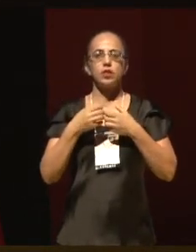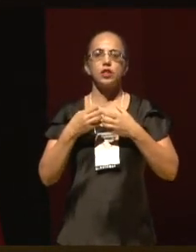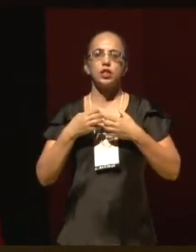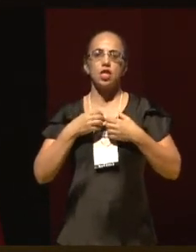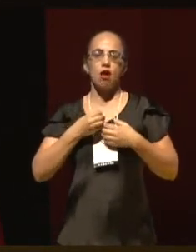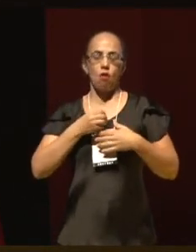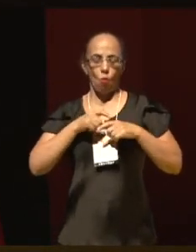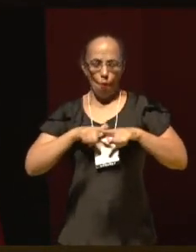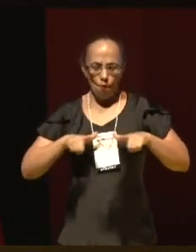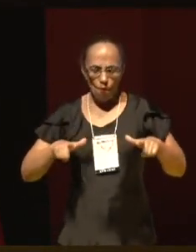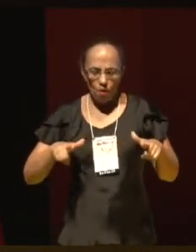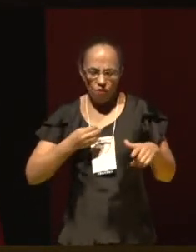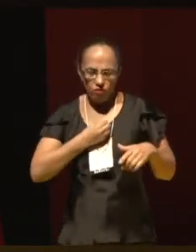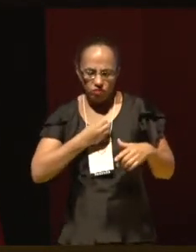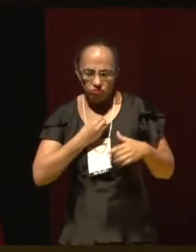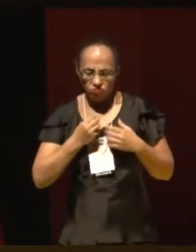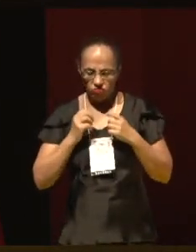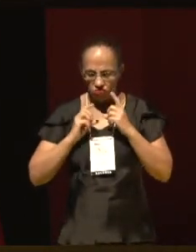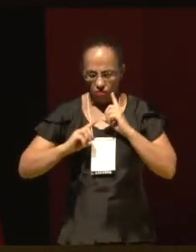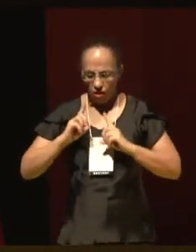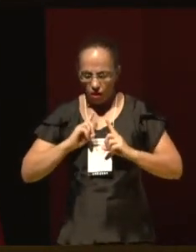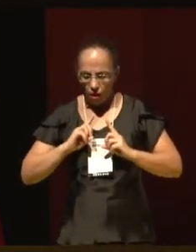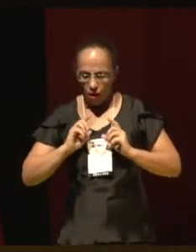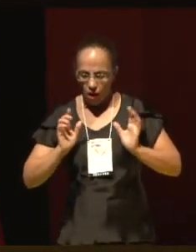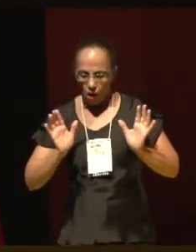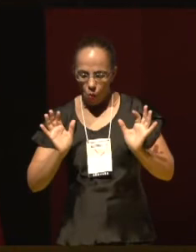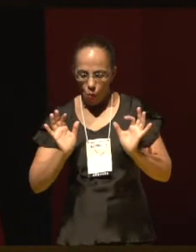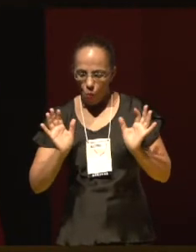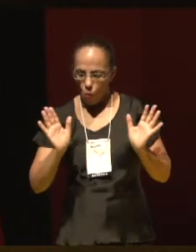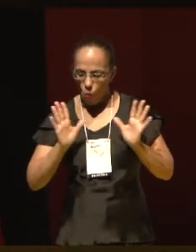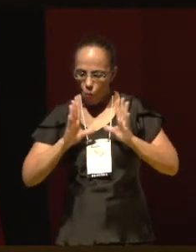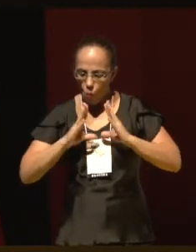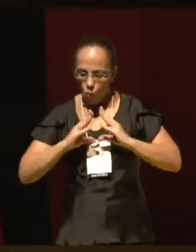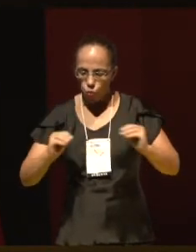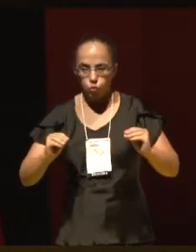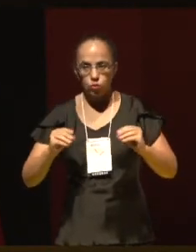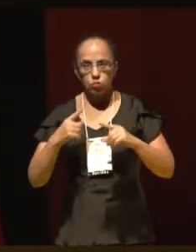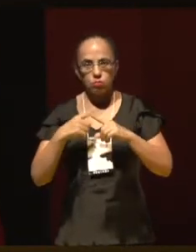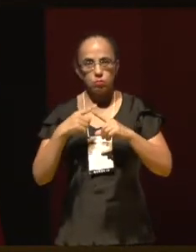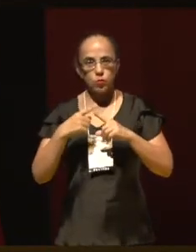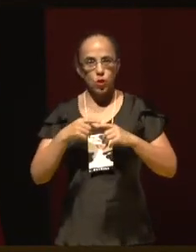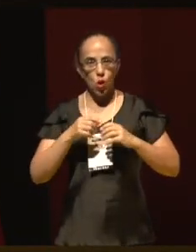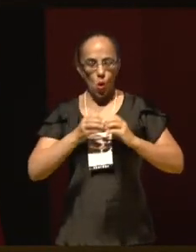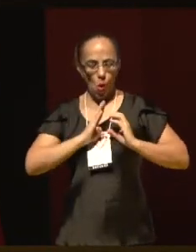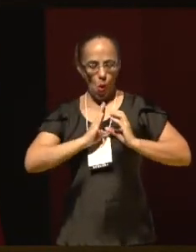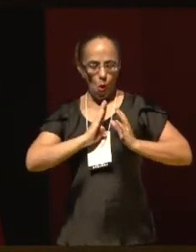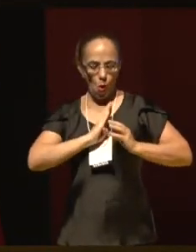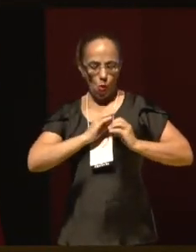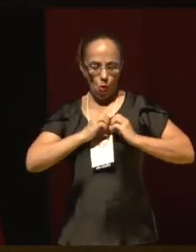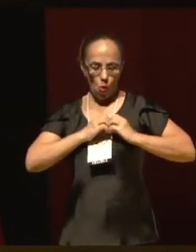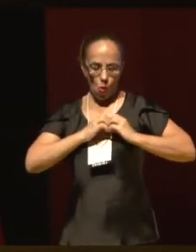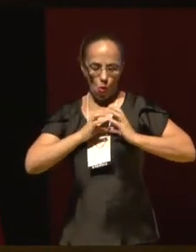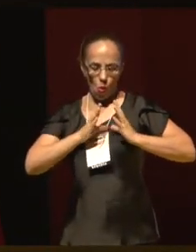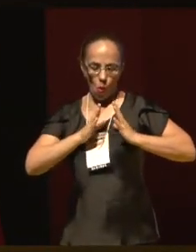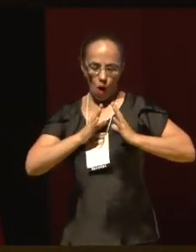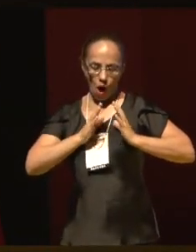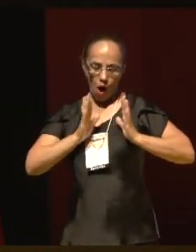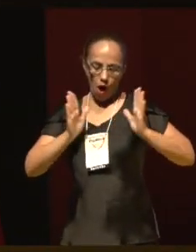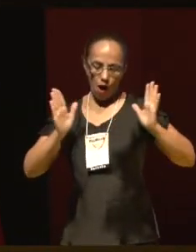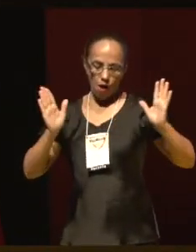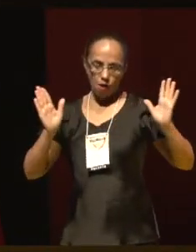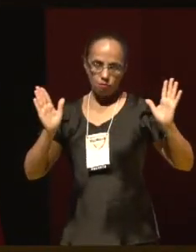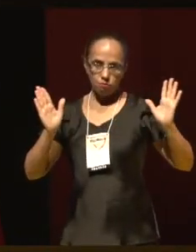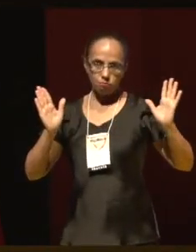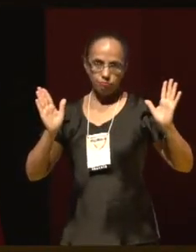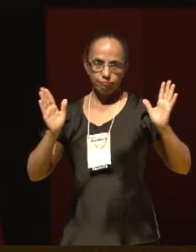existencial. Porque abrimos nosso coração, mas abrimos nosso coração, abrimos nosso pensamento e